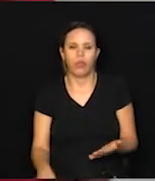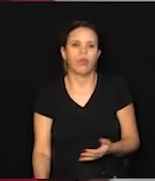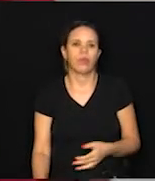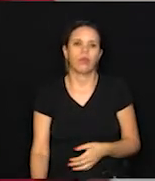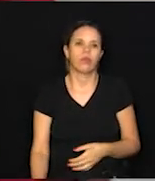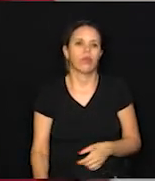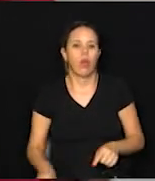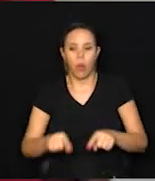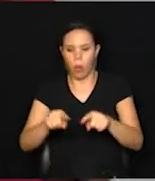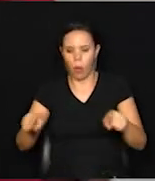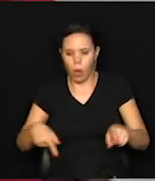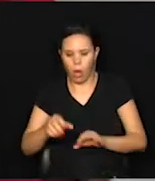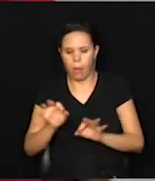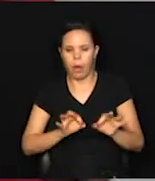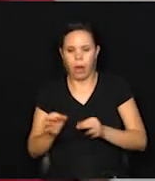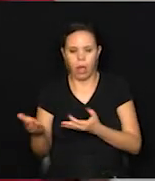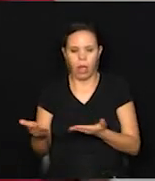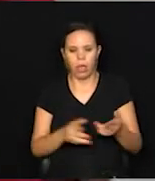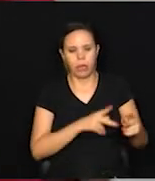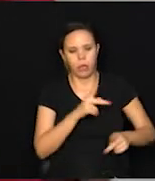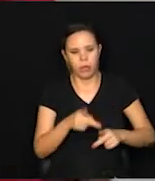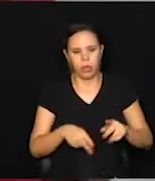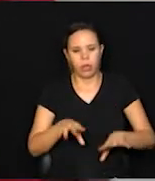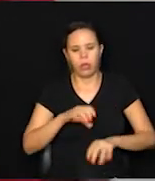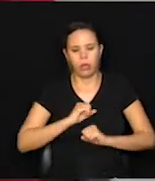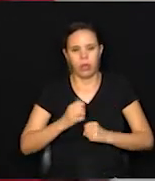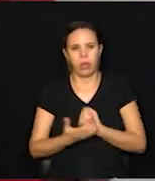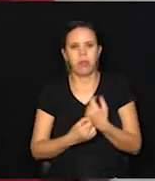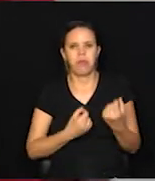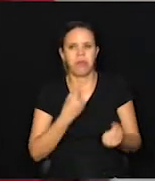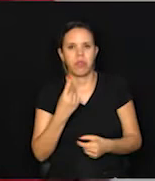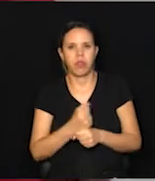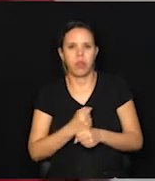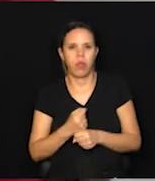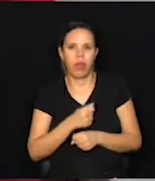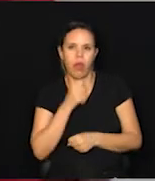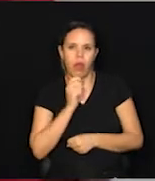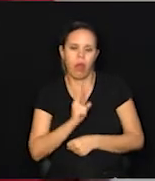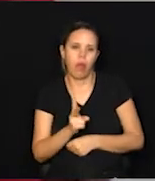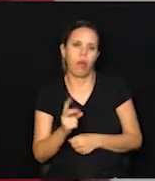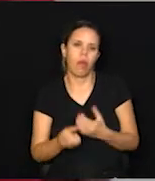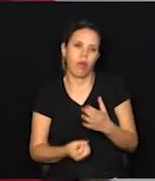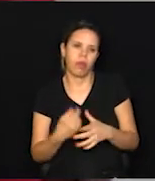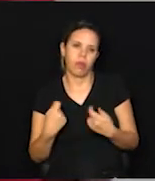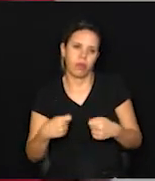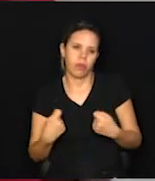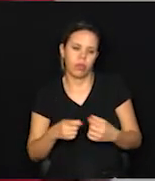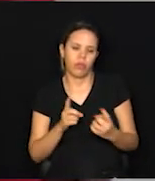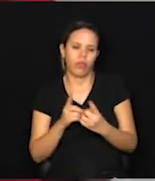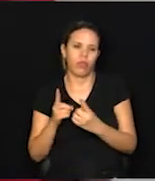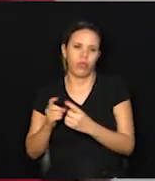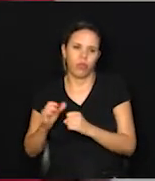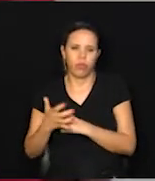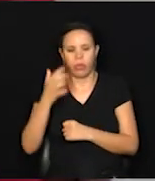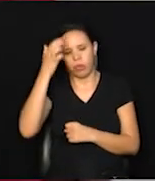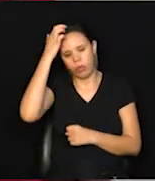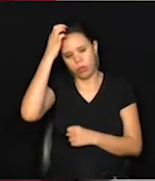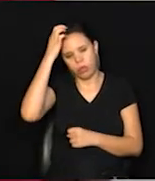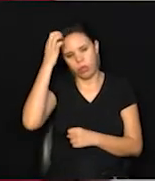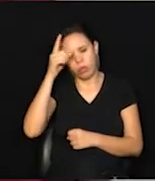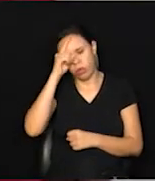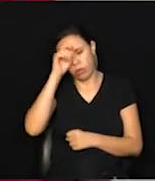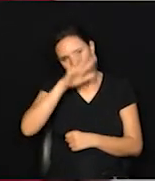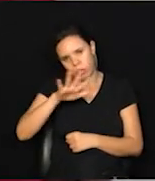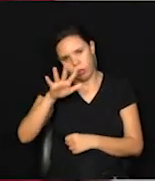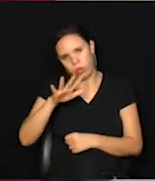alas preparadas para receber essas pessoas que por alguns anos ainda vão precisar de atendimento hospitalar de alta